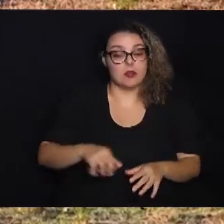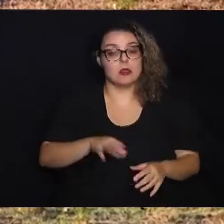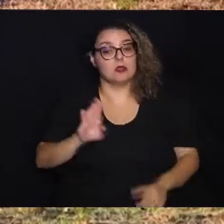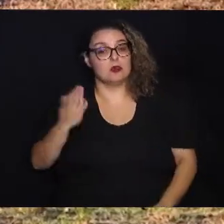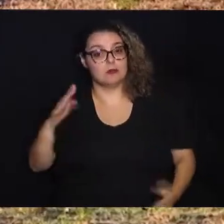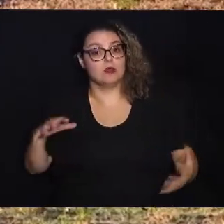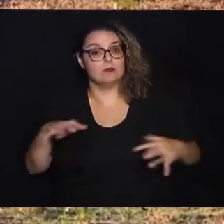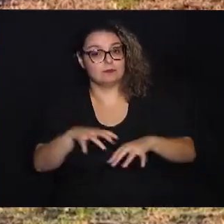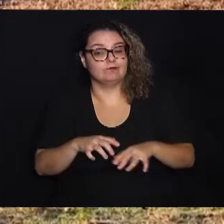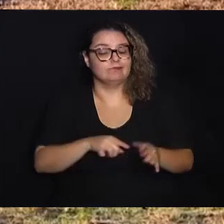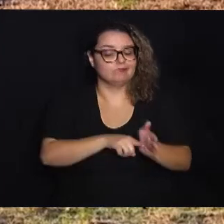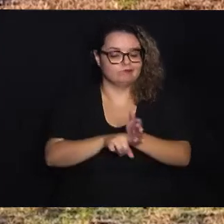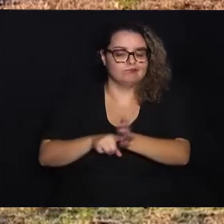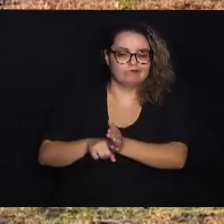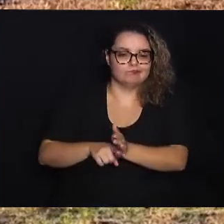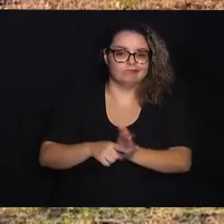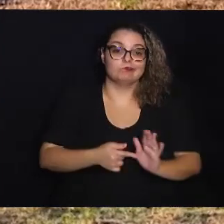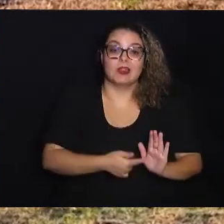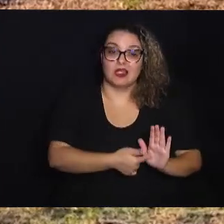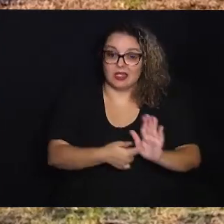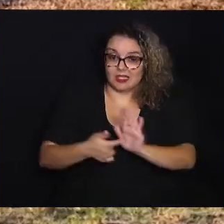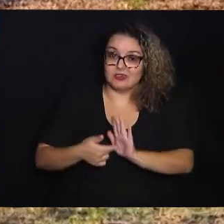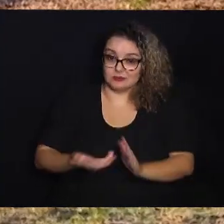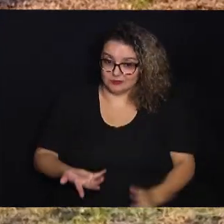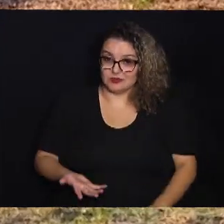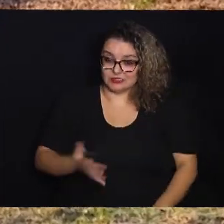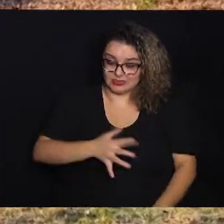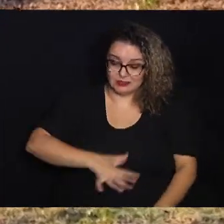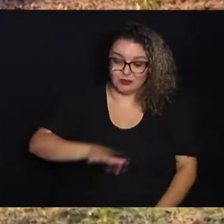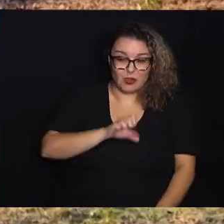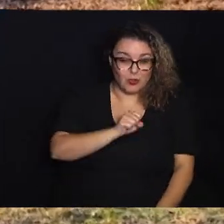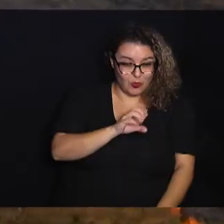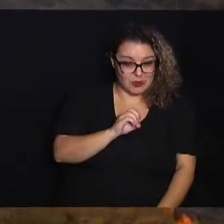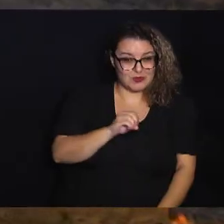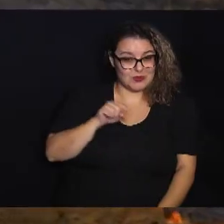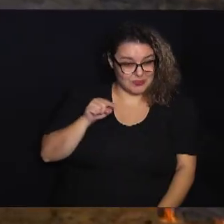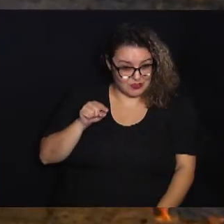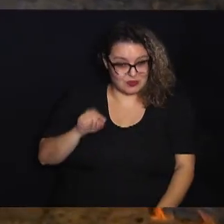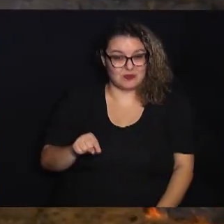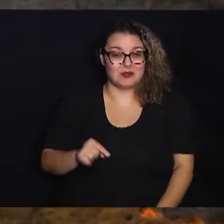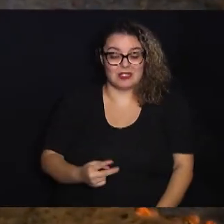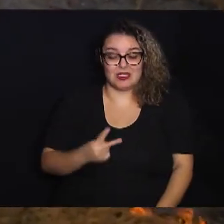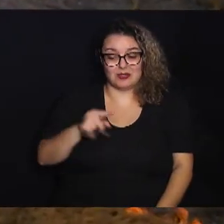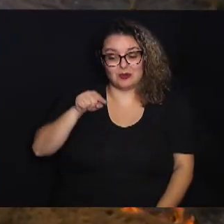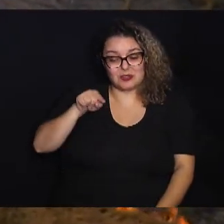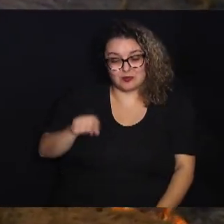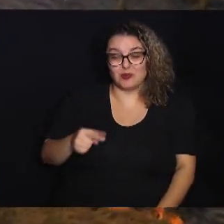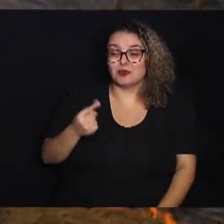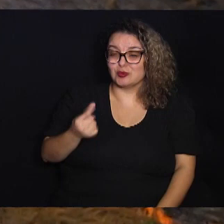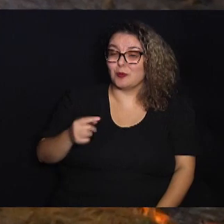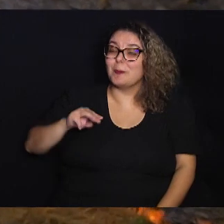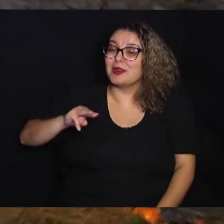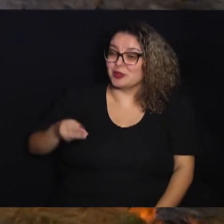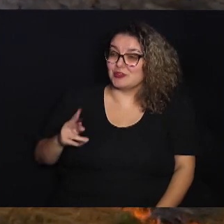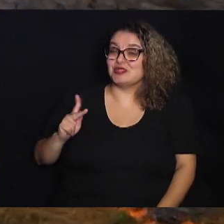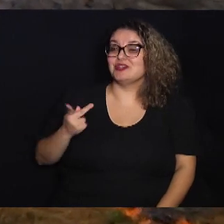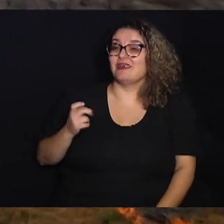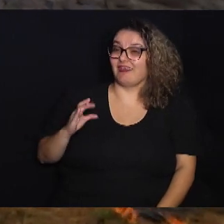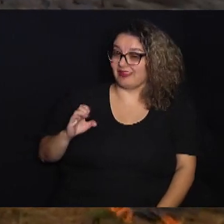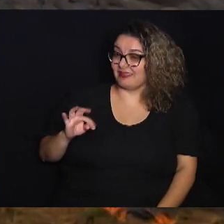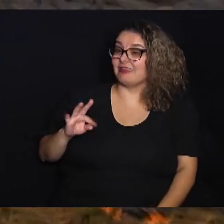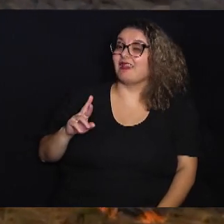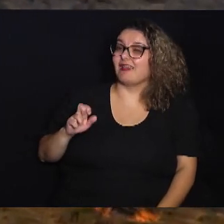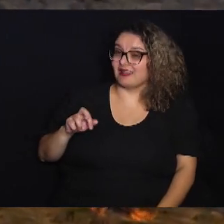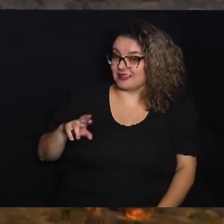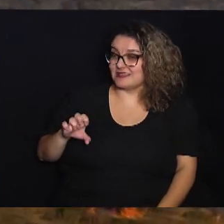MapBiomas. De acordo com o levantamento, a área degradada pode variar entre 800 mil e 2,1 milhões de